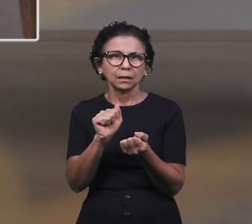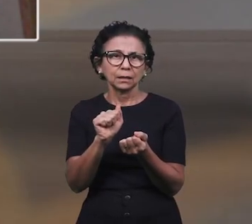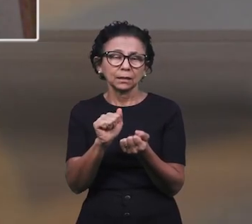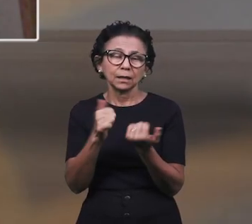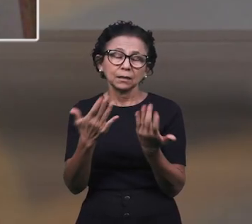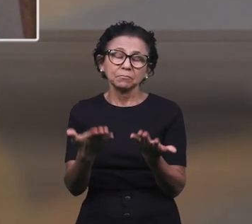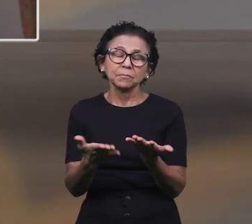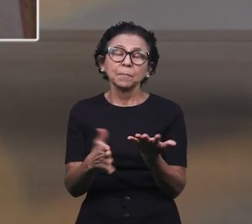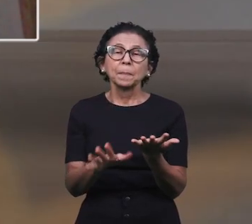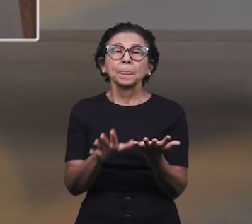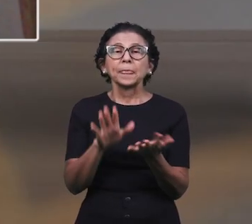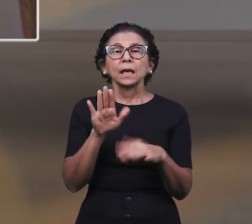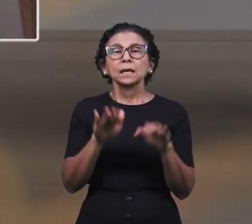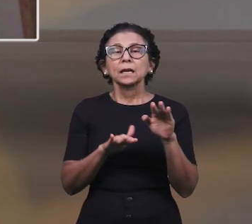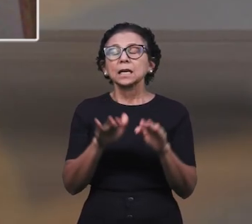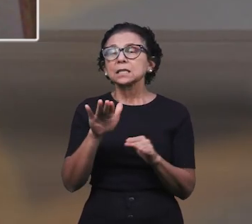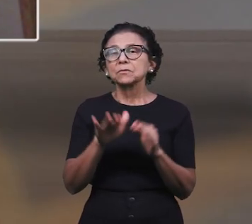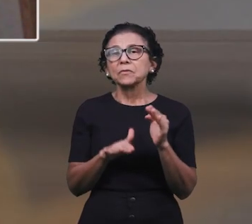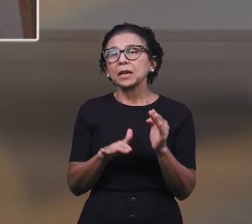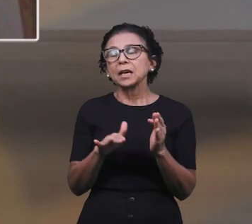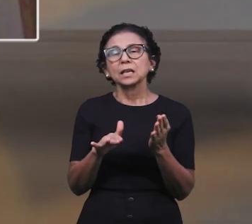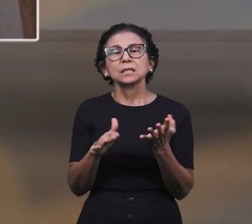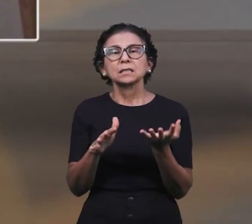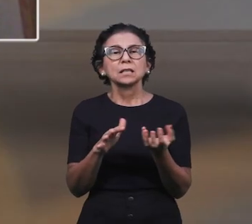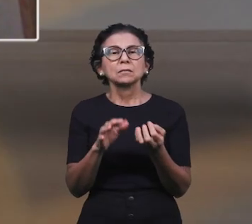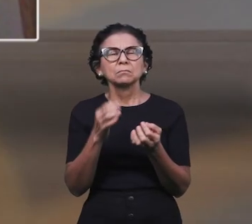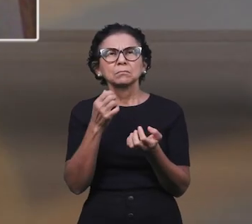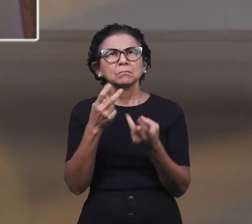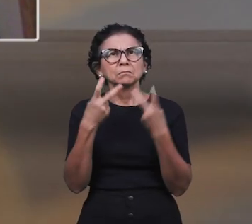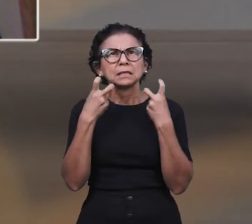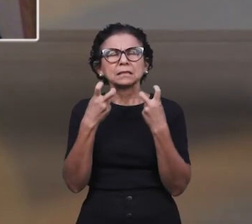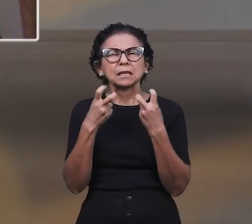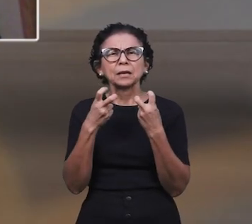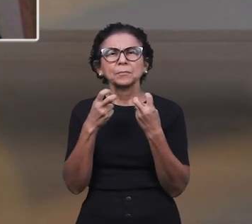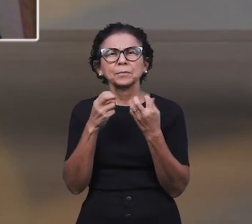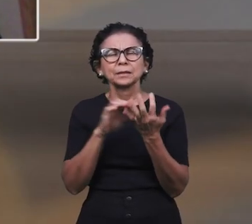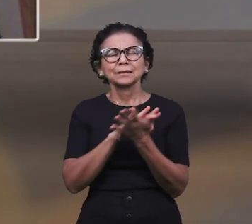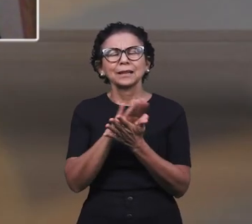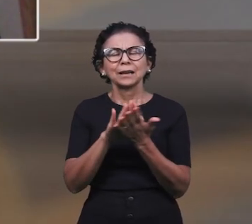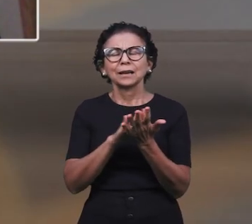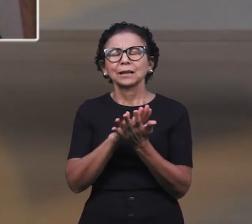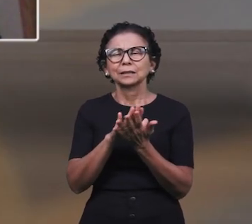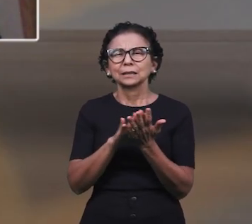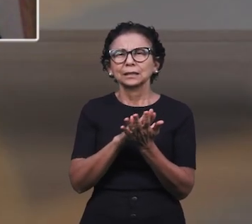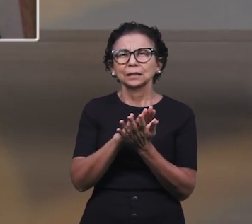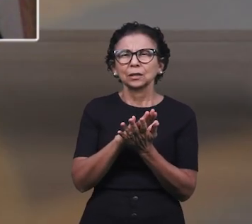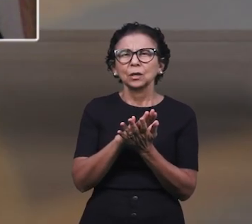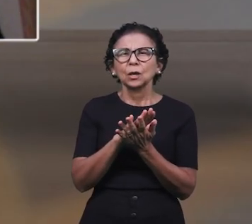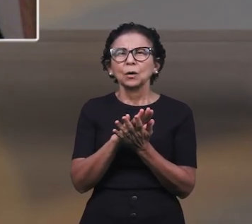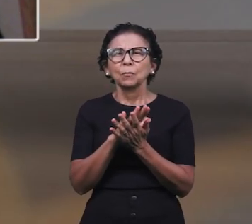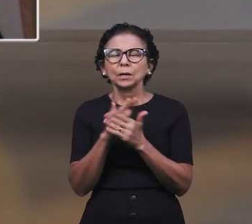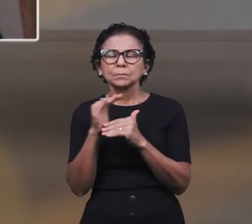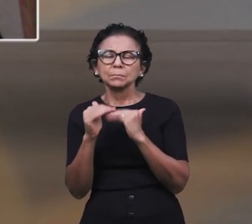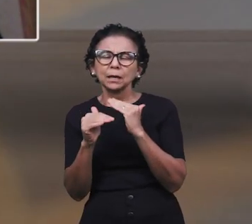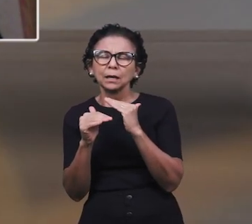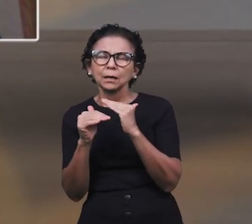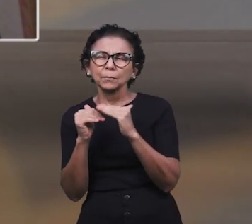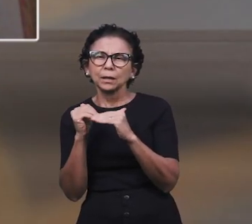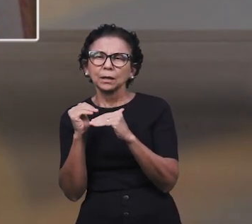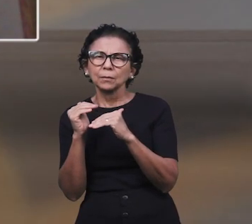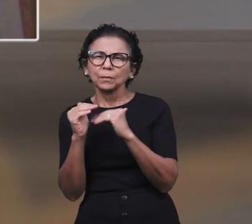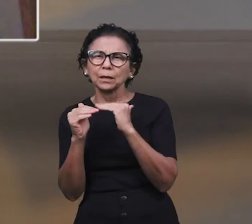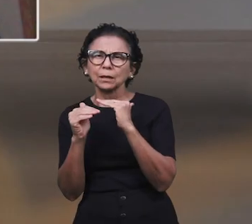que é o maior problema, falta de informação, de orientação, lentamente as bactérias vão